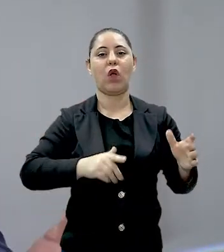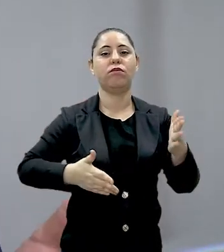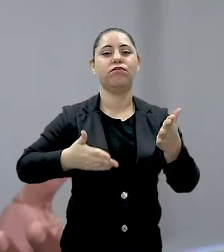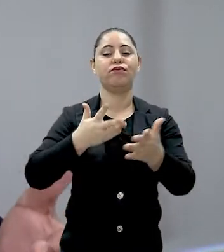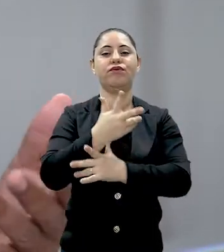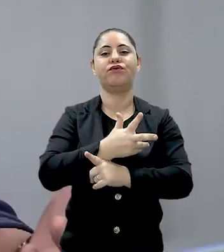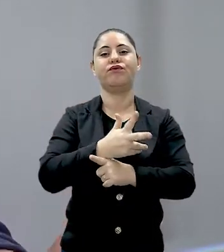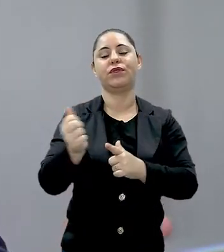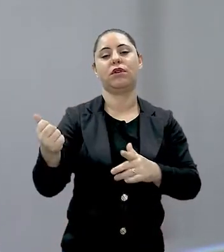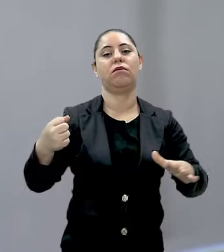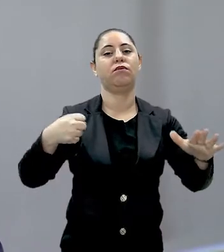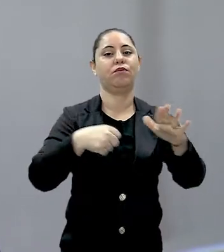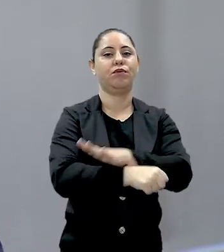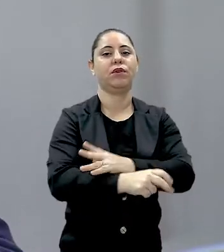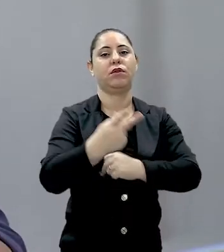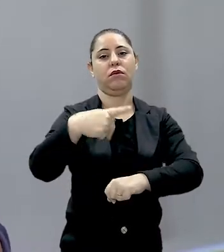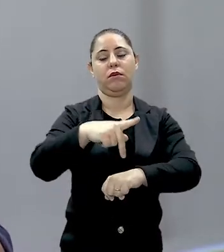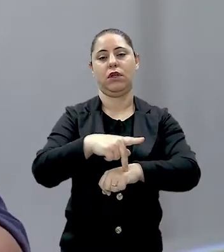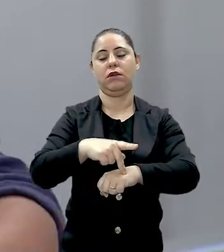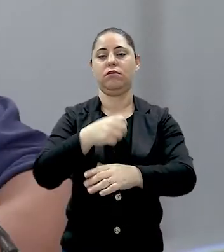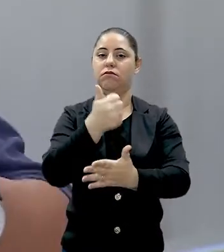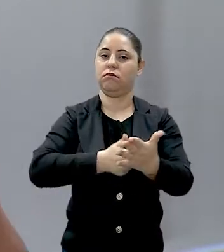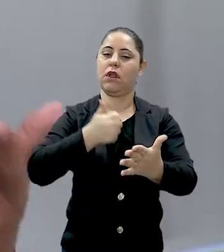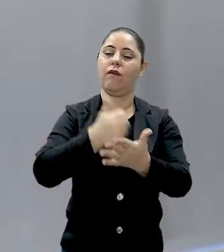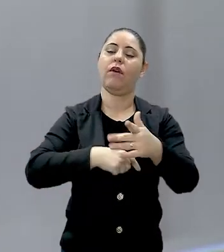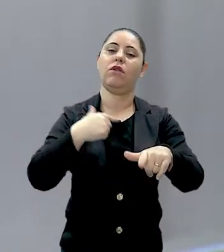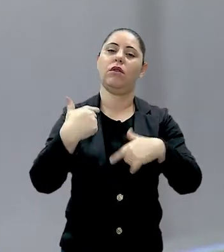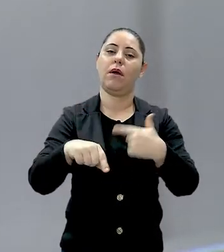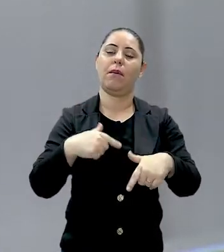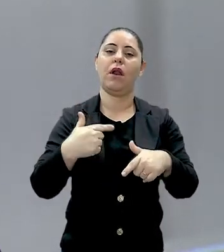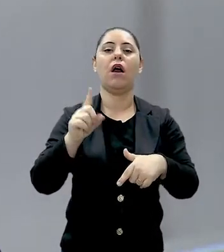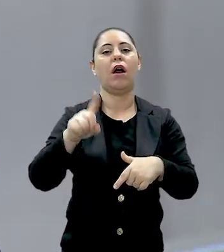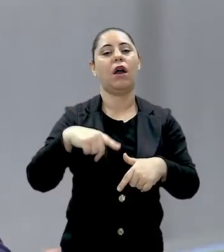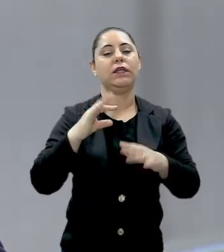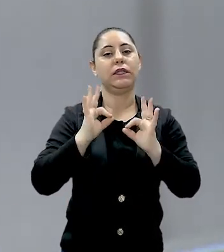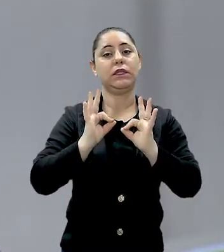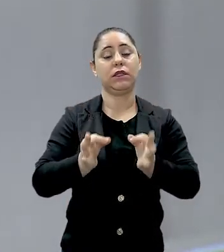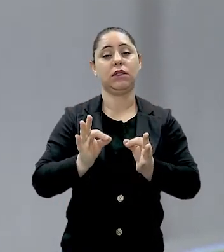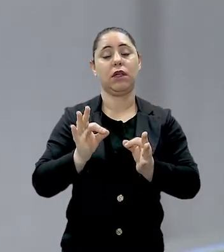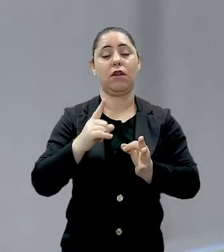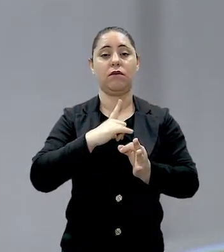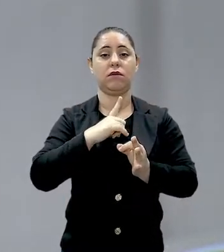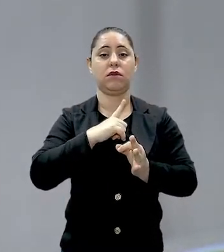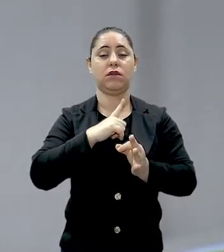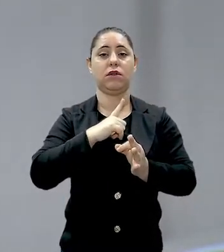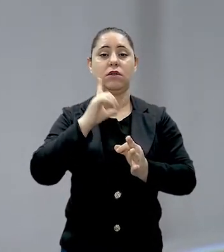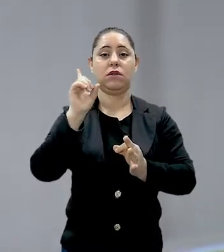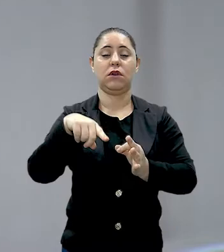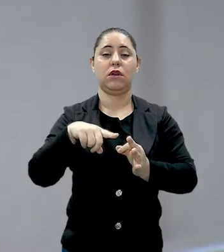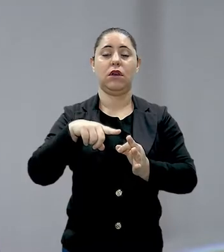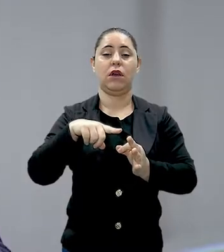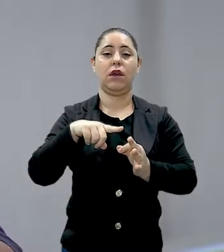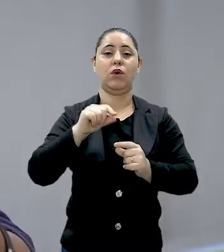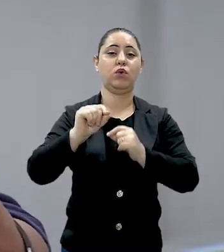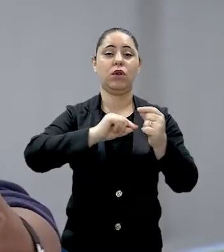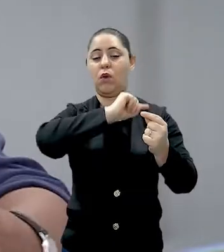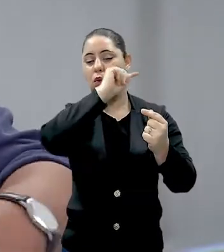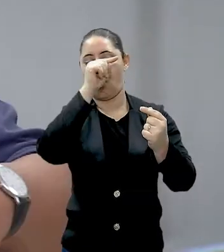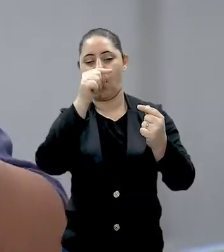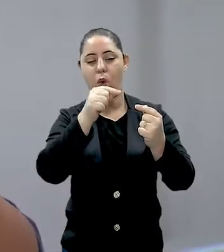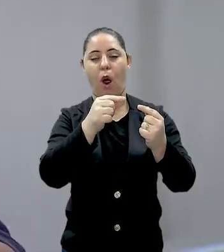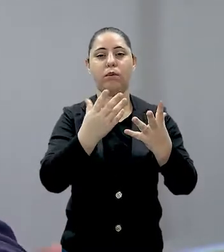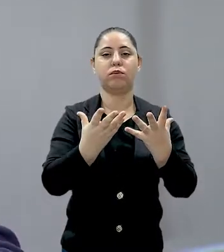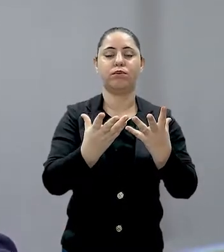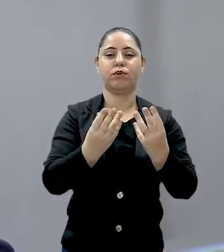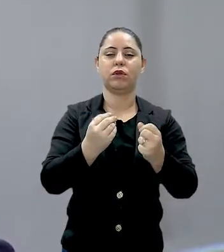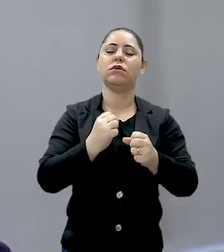conseguiu fazer isso, implantar isso no nosso país. Então, intensificar os trabalhos, com certeza absoluta, é uma determinação,